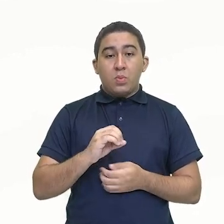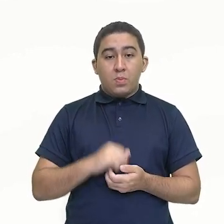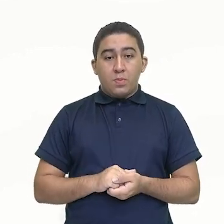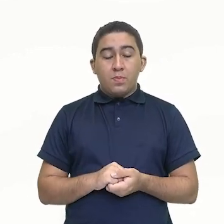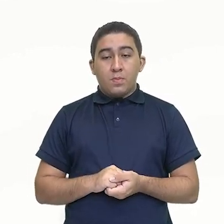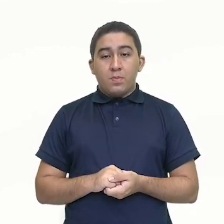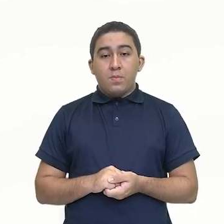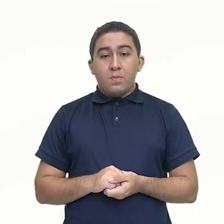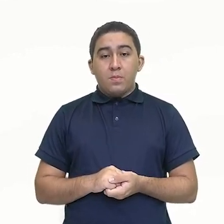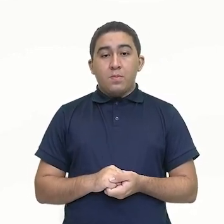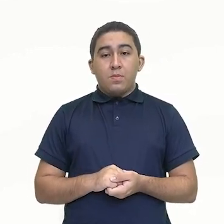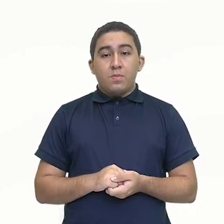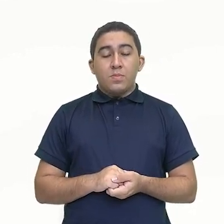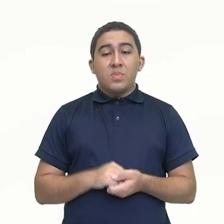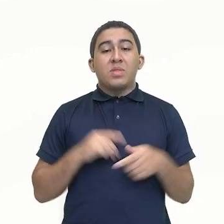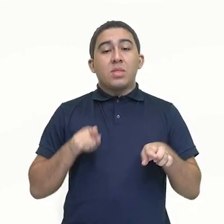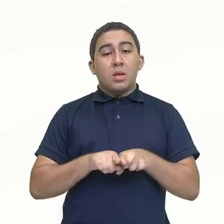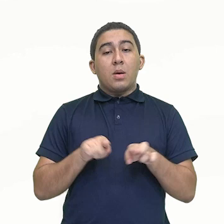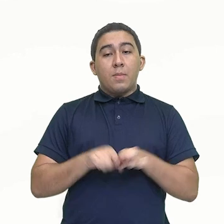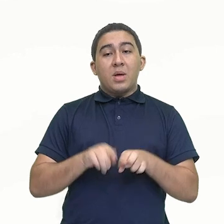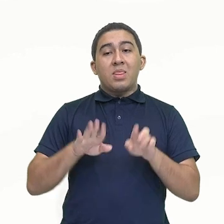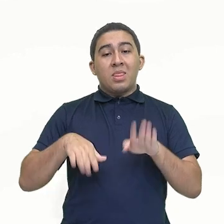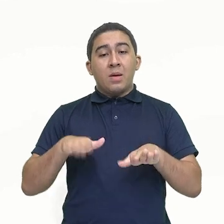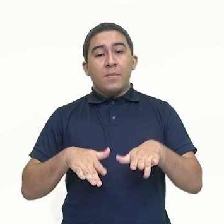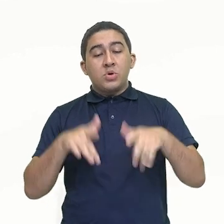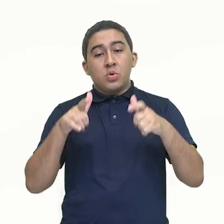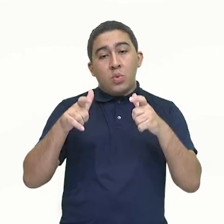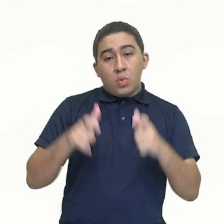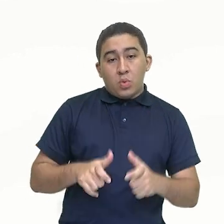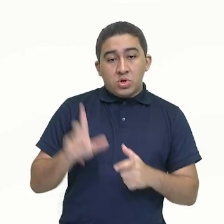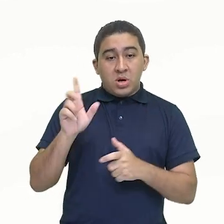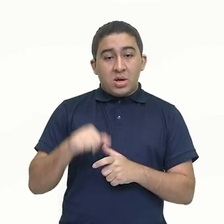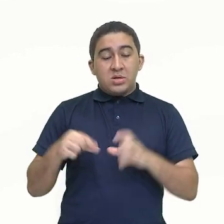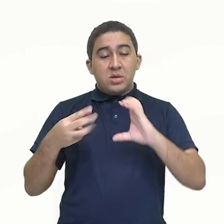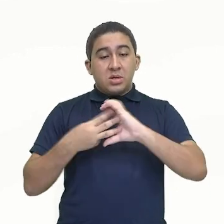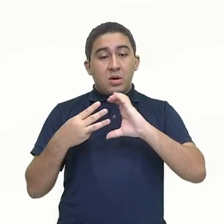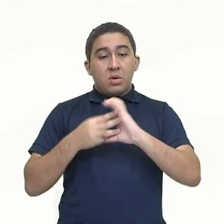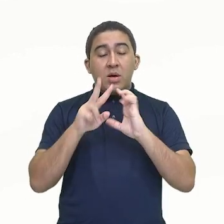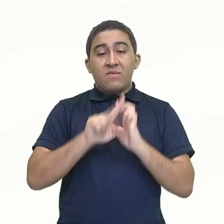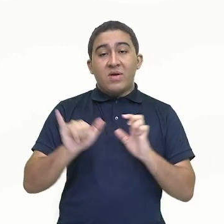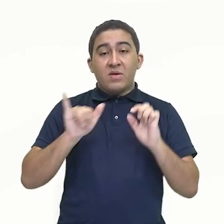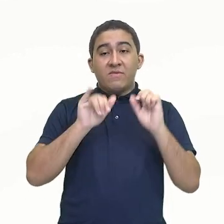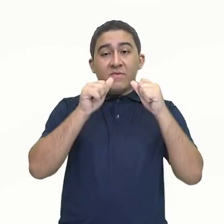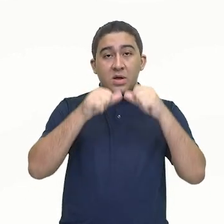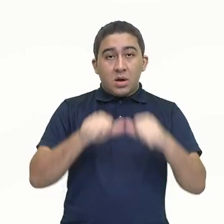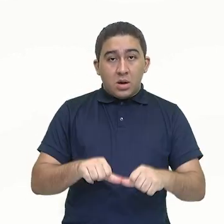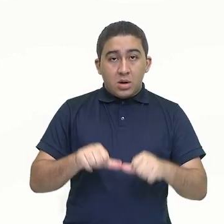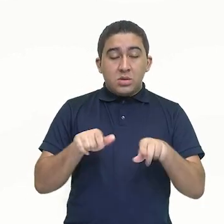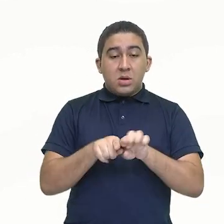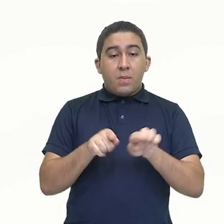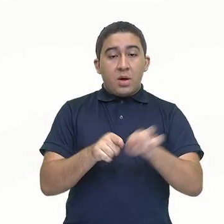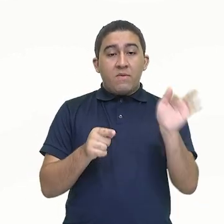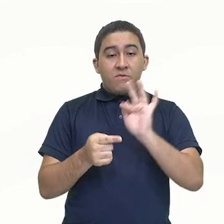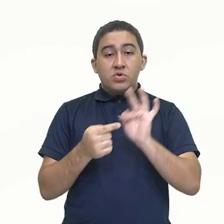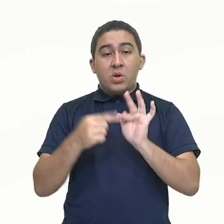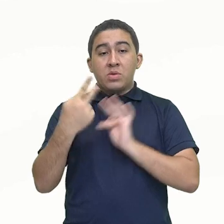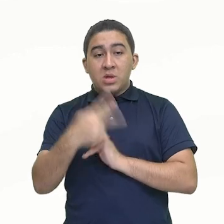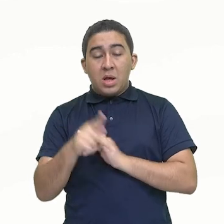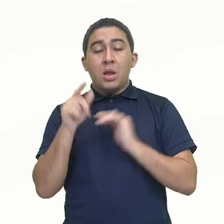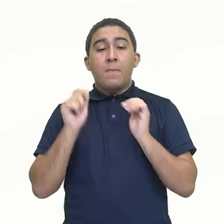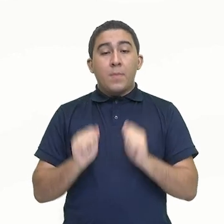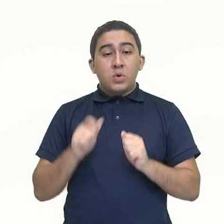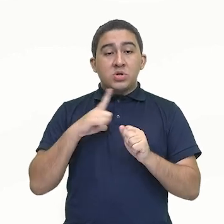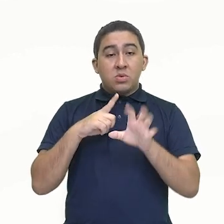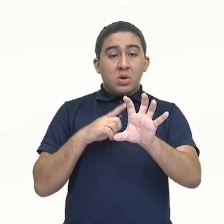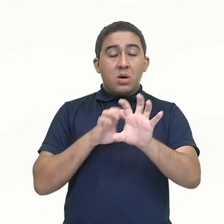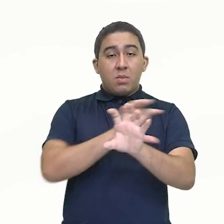do local onde ele vai se essa célula vai se localizar e função que vai desempenhar, eles